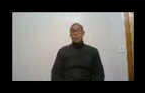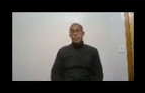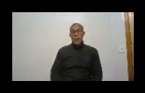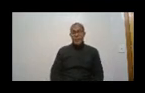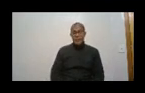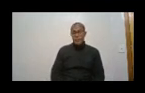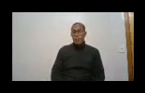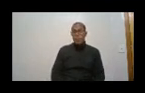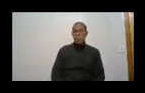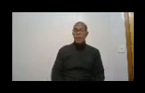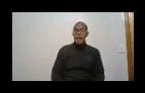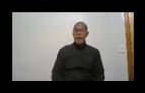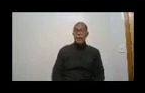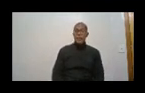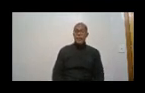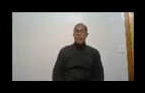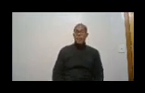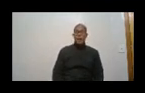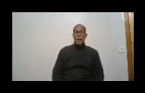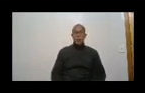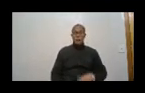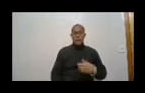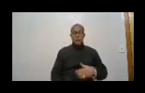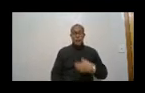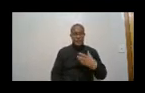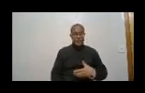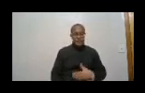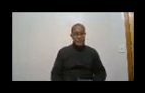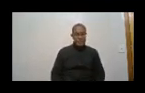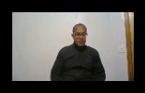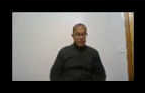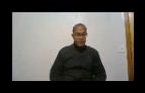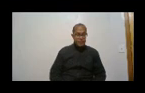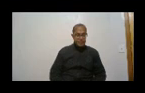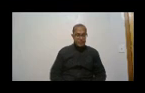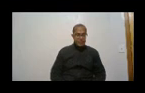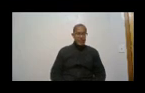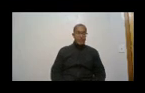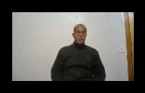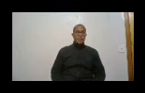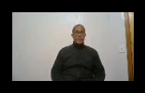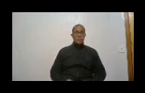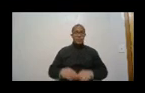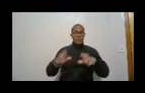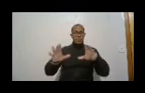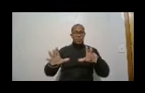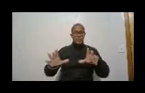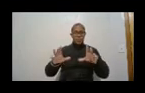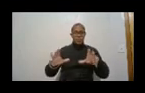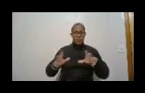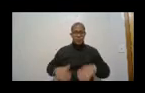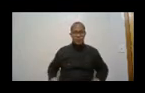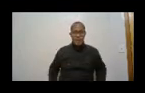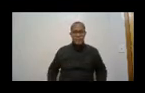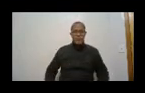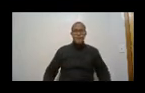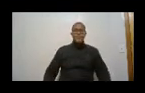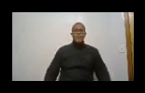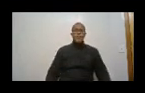vai ajustar, ela vai modular algo que a maquinária da célula já faz, tá? Então é dentro desse contexto que eu gostaria que os